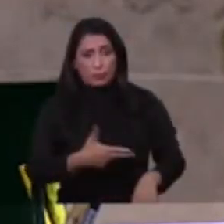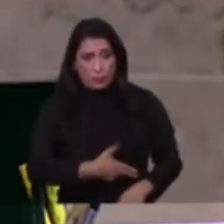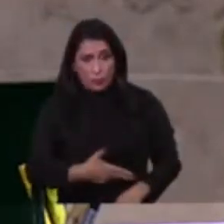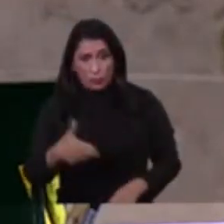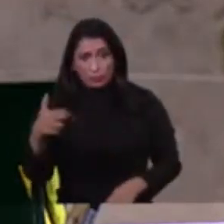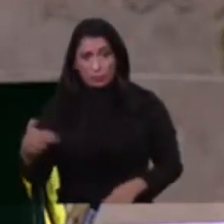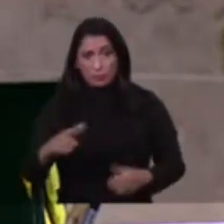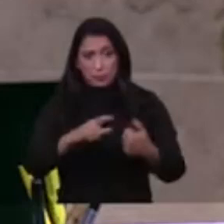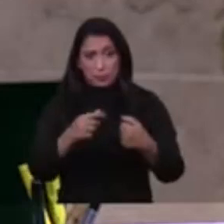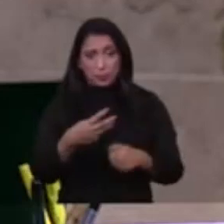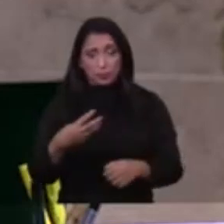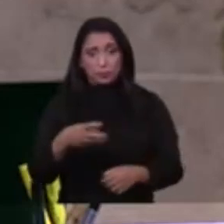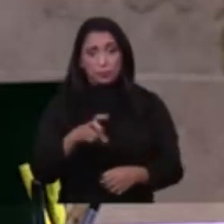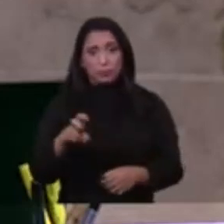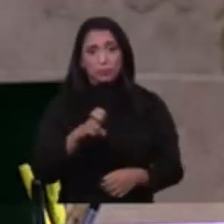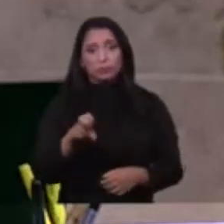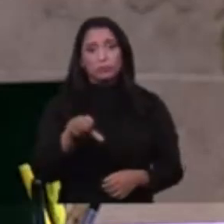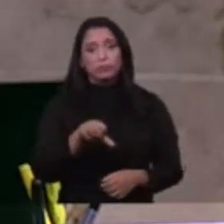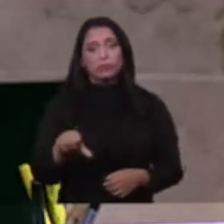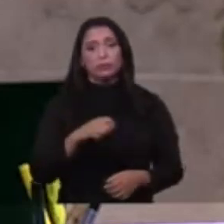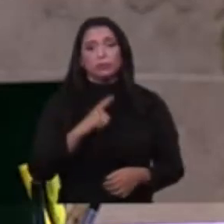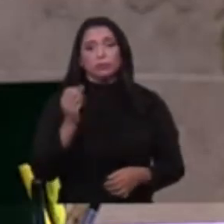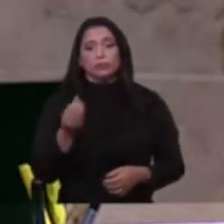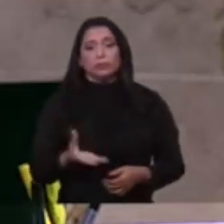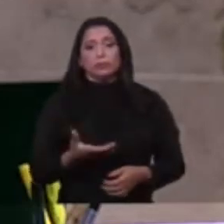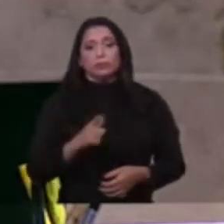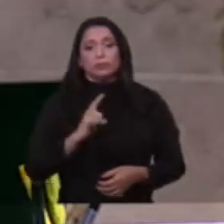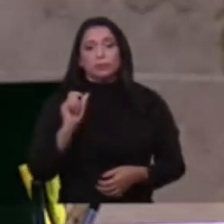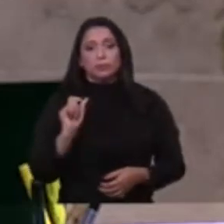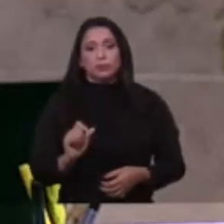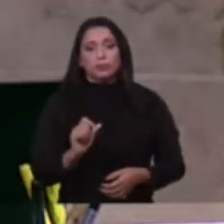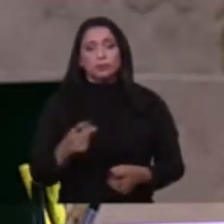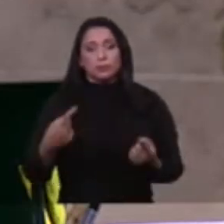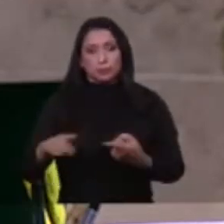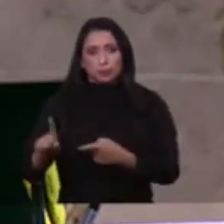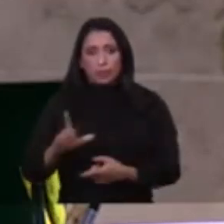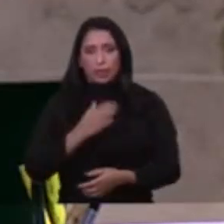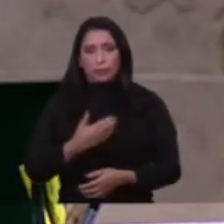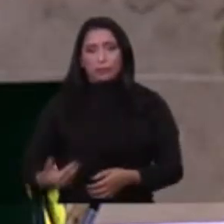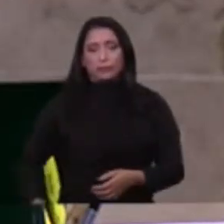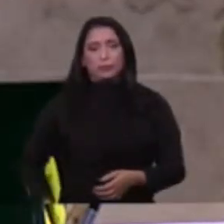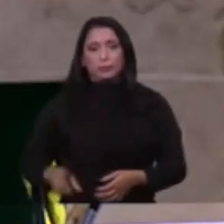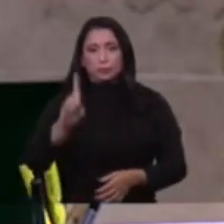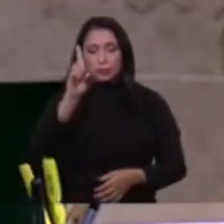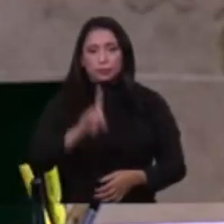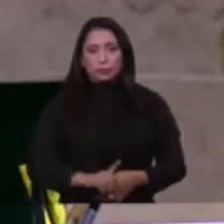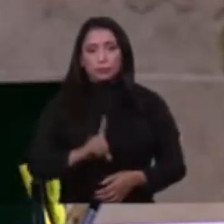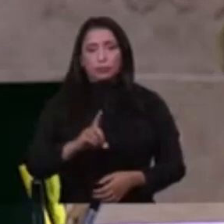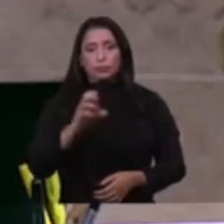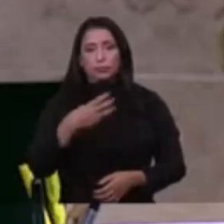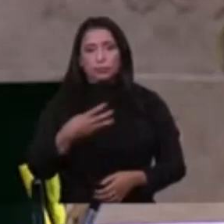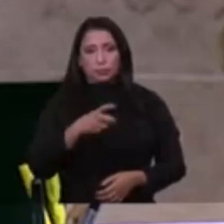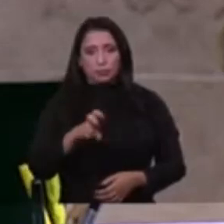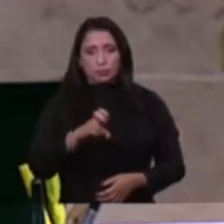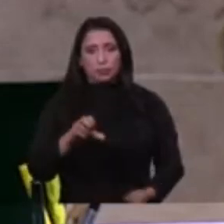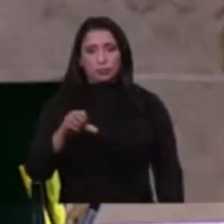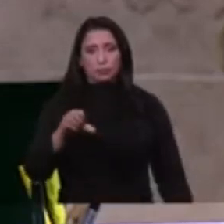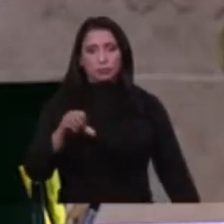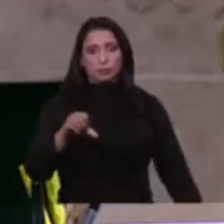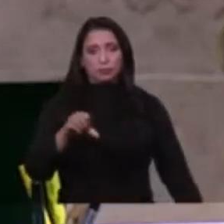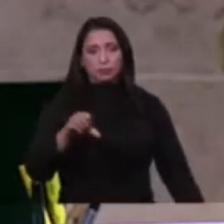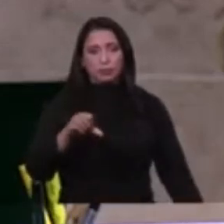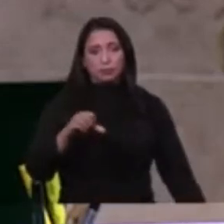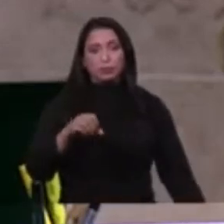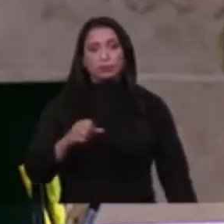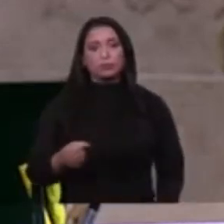artigo 359-L, abolição violência do Estado Democrático de Direito, artigo 359-M, golpe